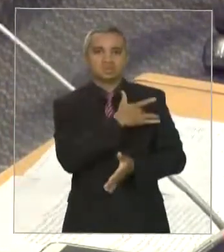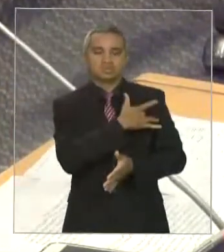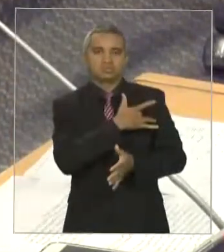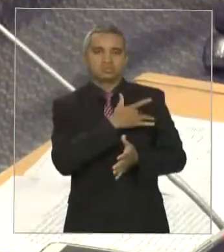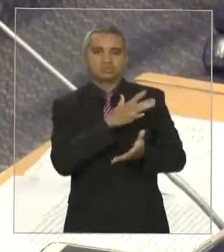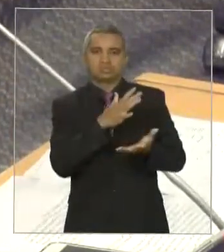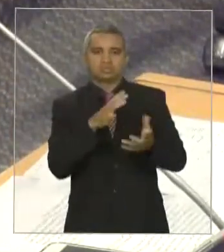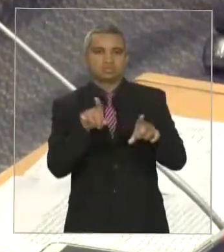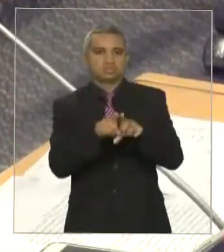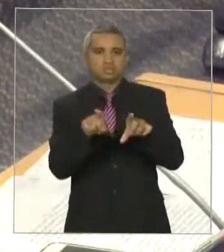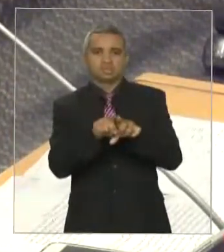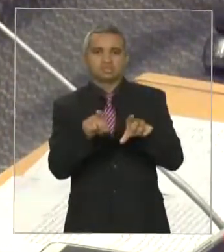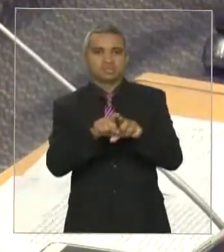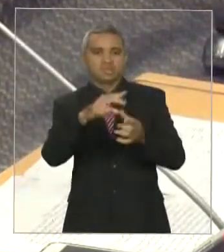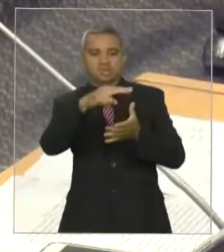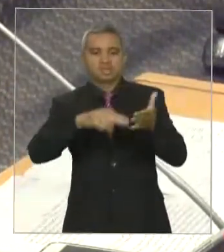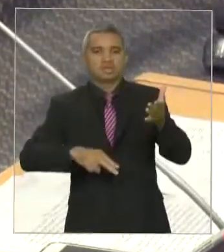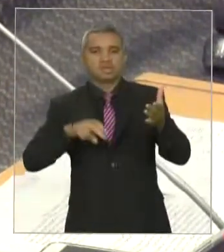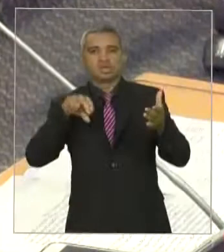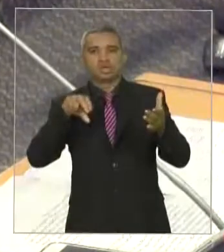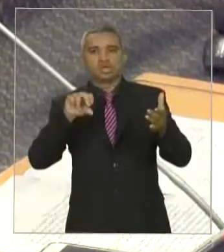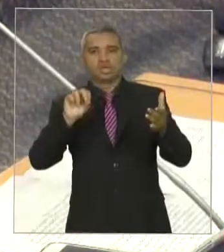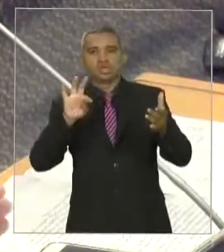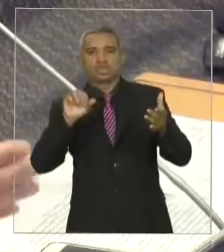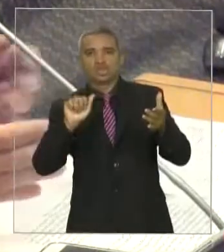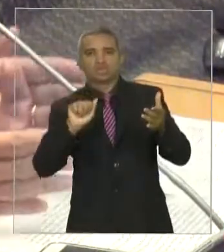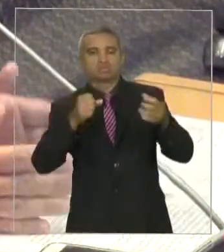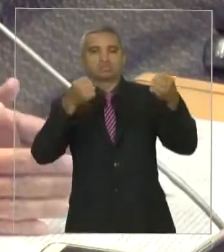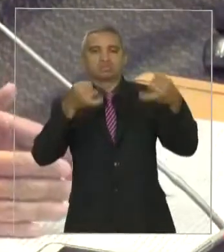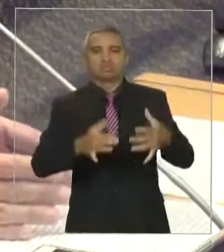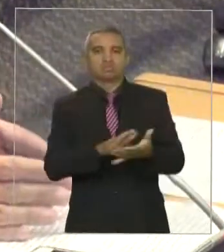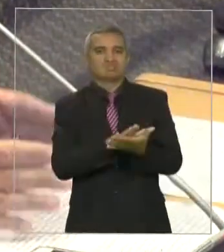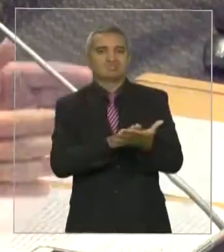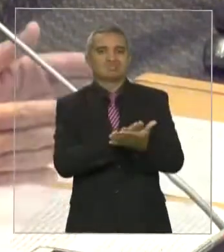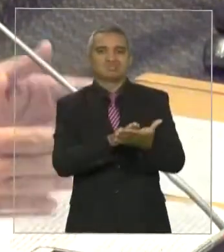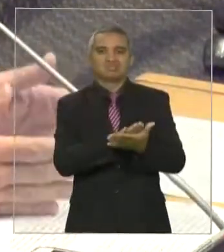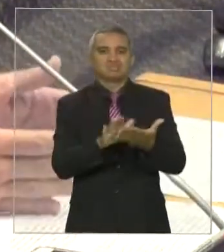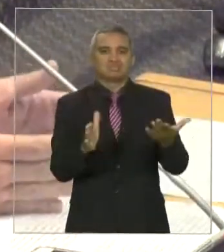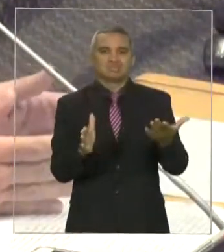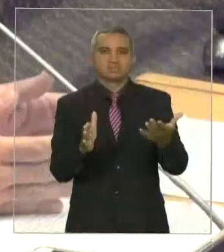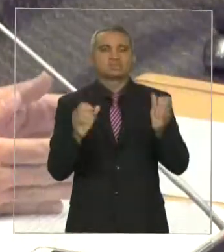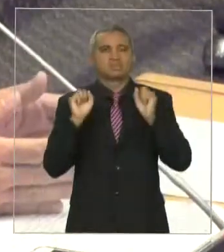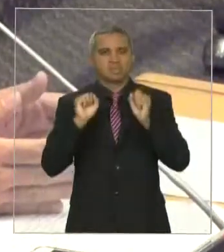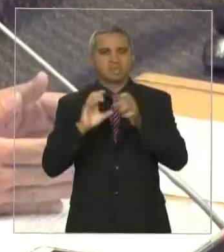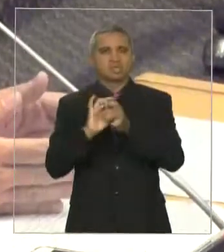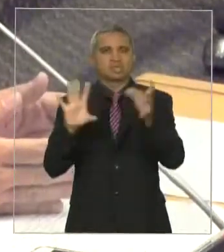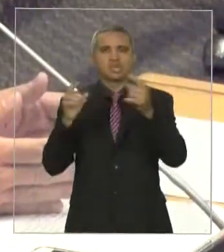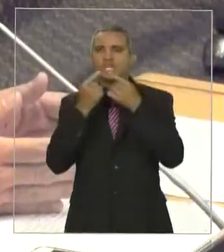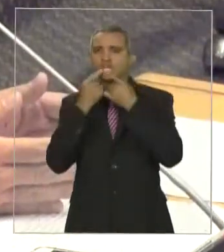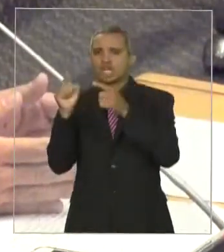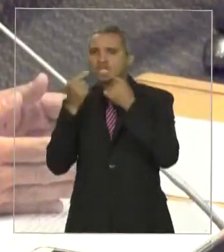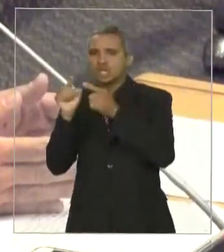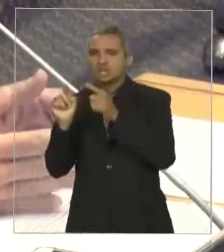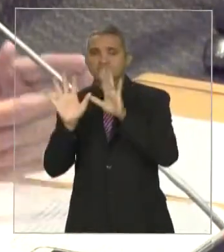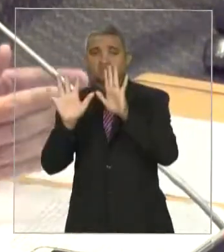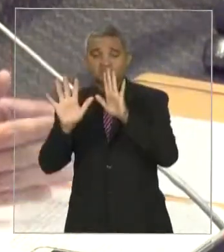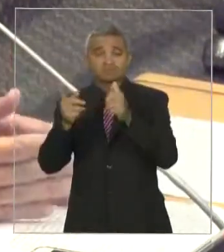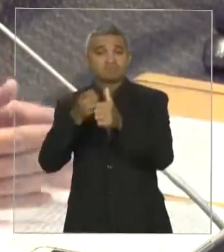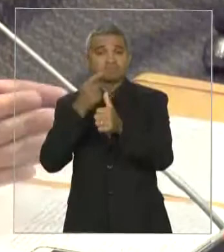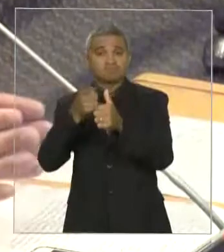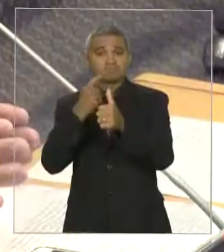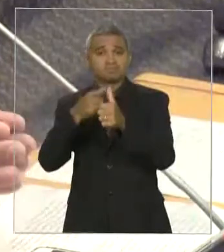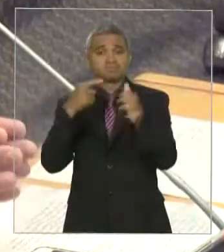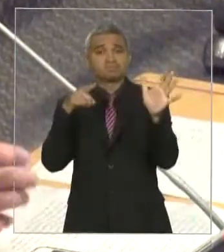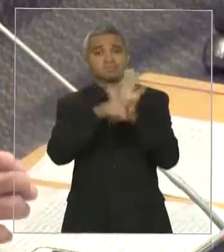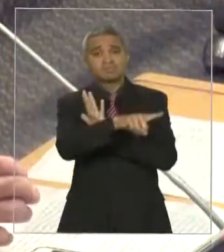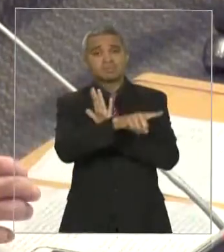leu a nota de esclarecimento da Secretaria, que criticasse depois, mas que desse essa oportunidade.